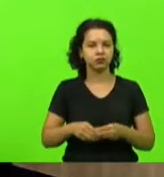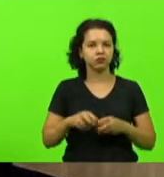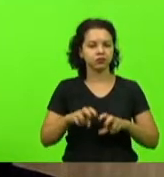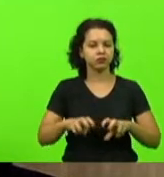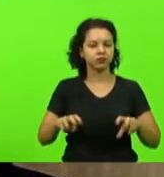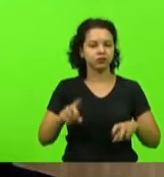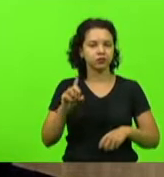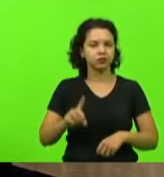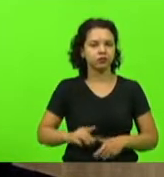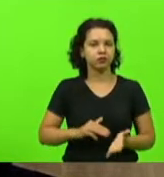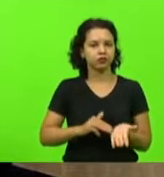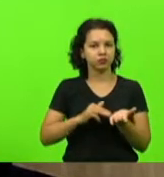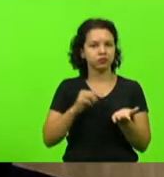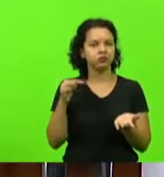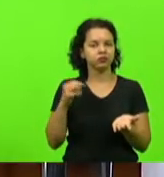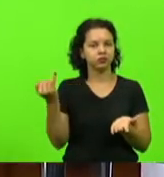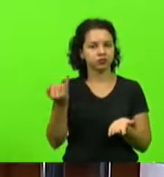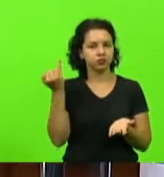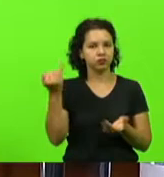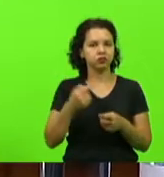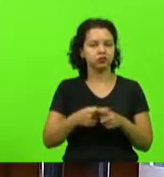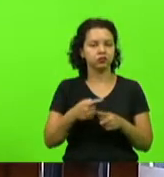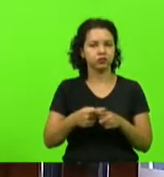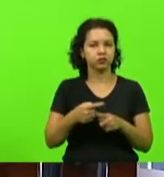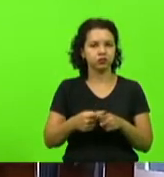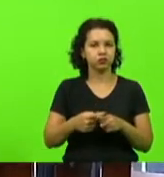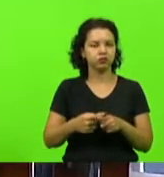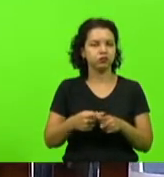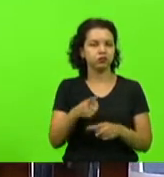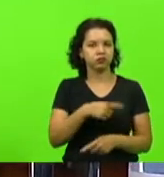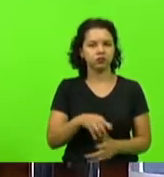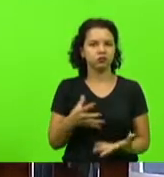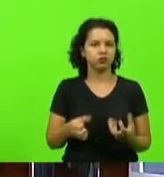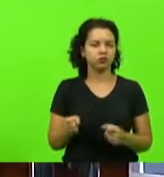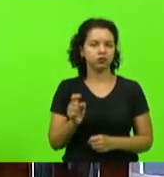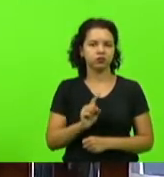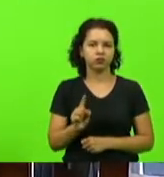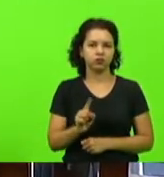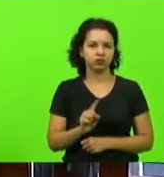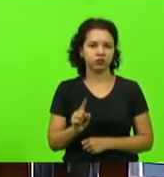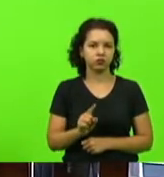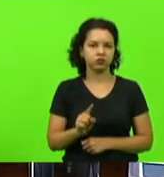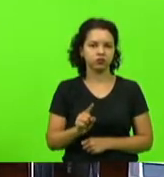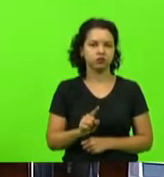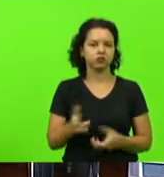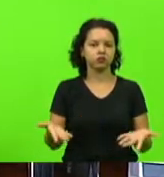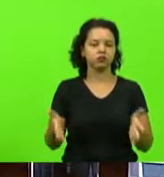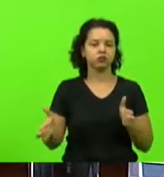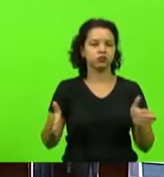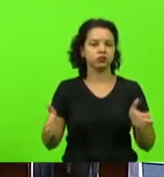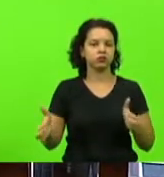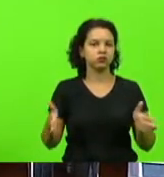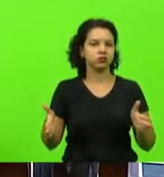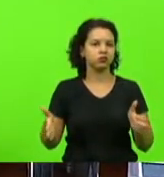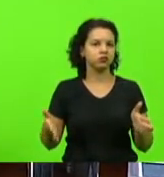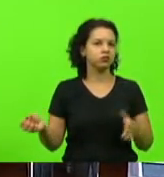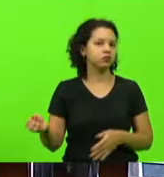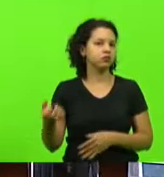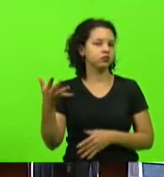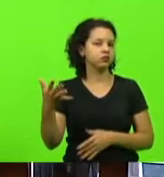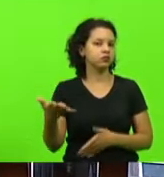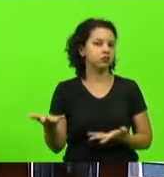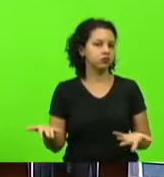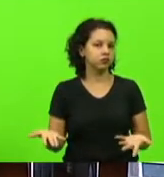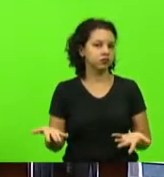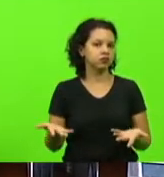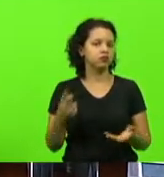faz necessária, já vista que é inadmissível, na plena pós-modernidade, nós temos esse